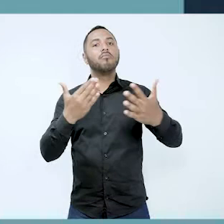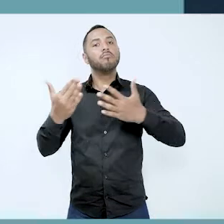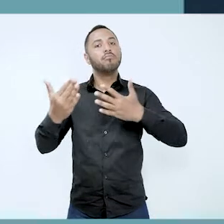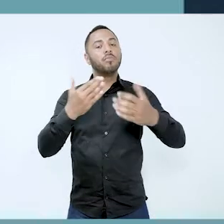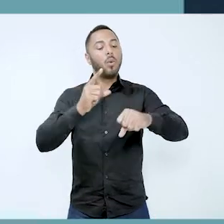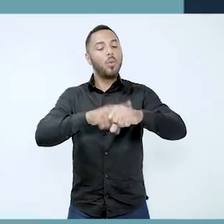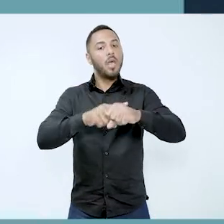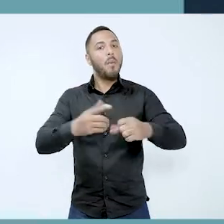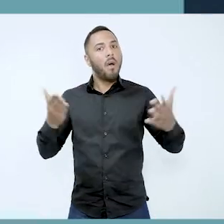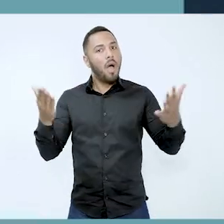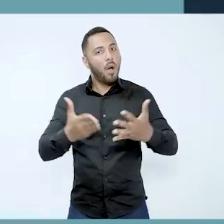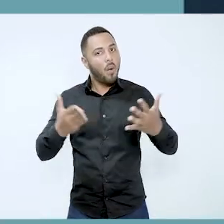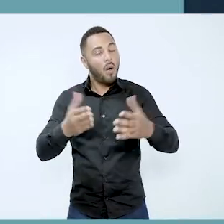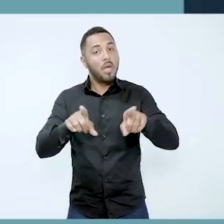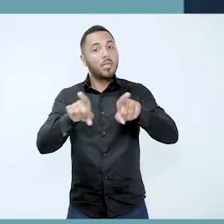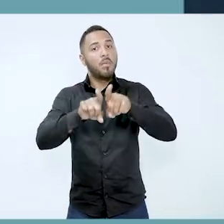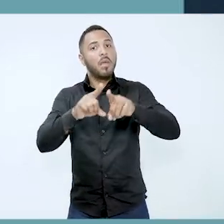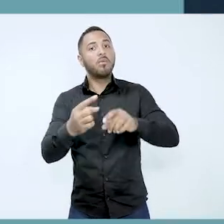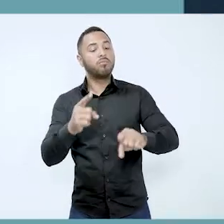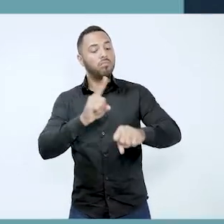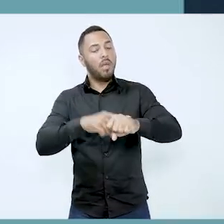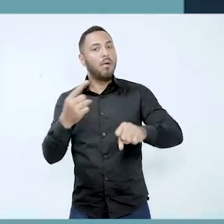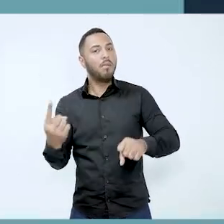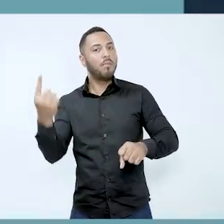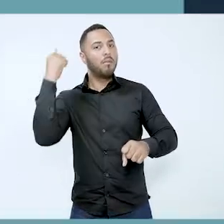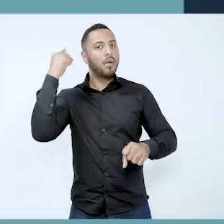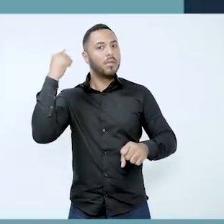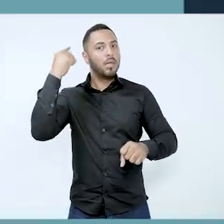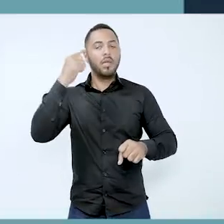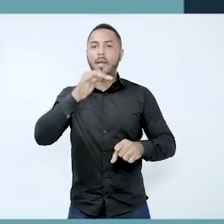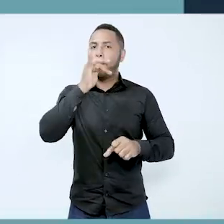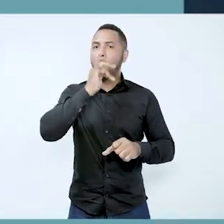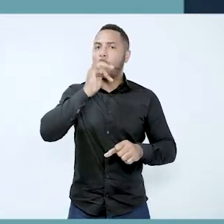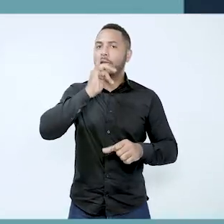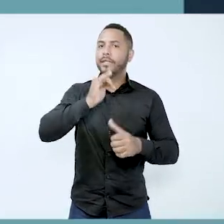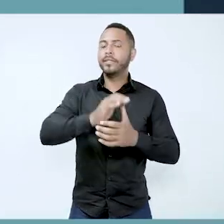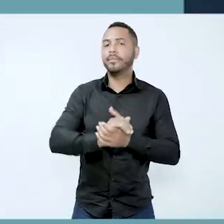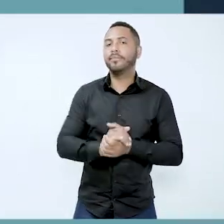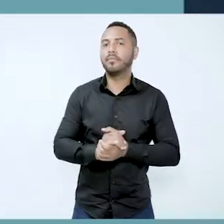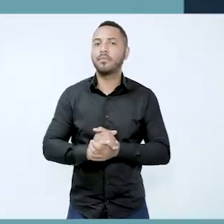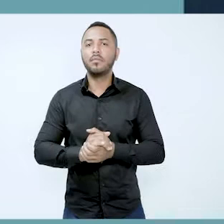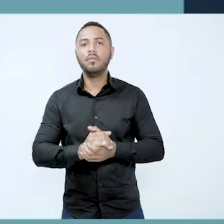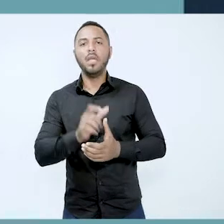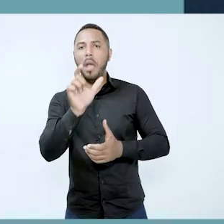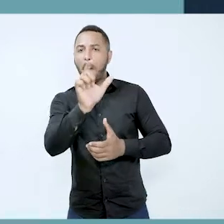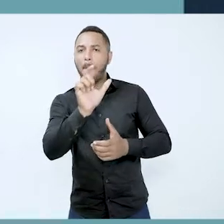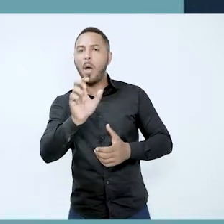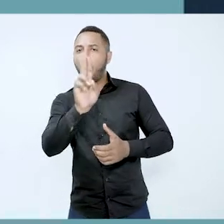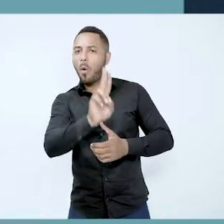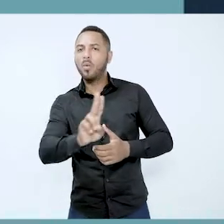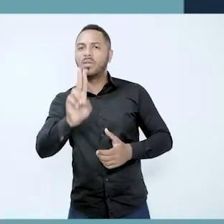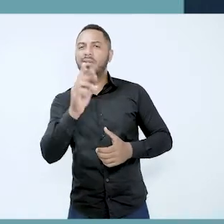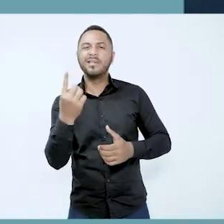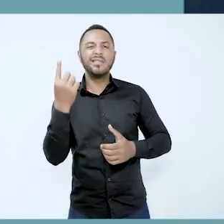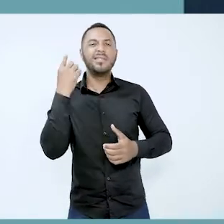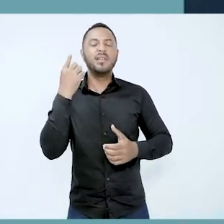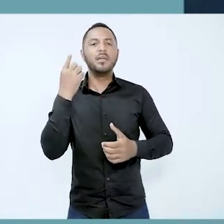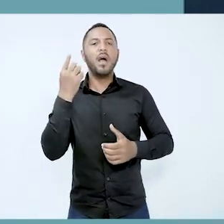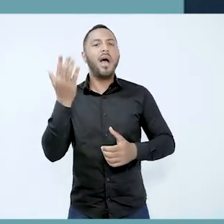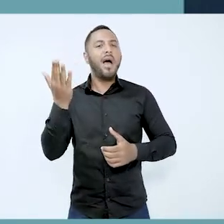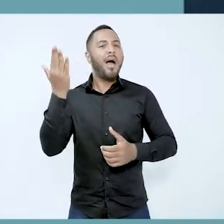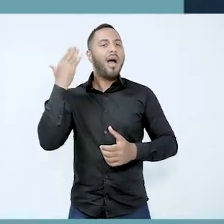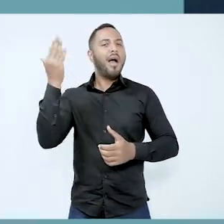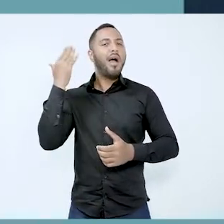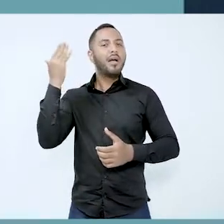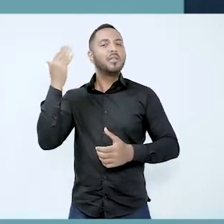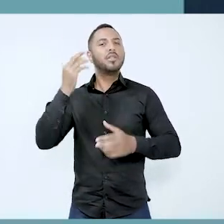o tempo presente e o tempo passado. Como, por exemplo, aquela expressão que eu falei lá no início,